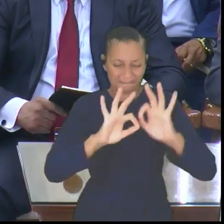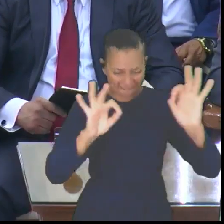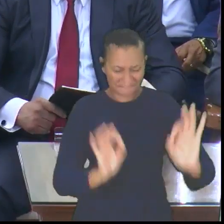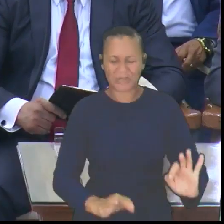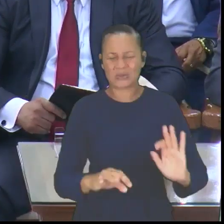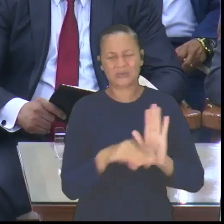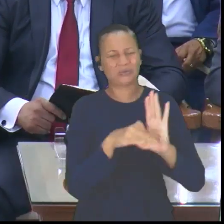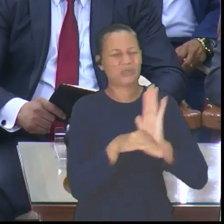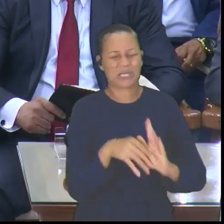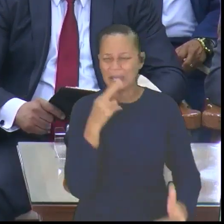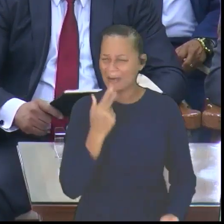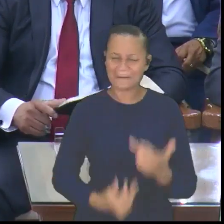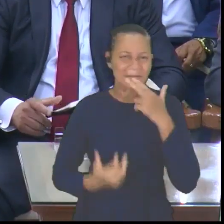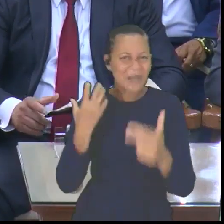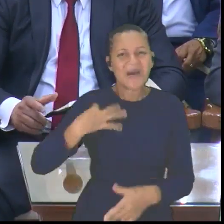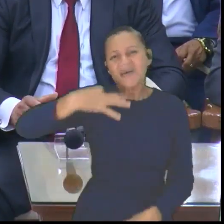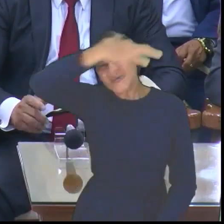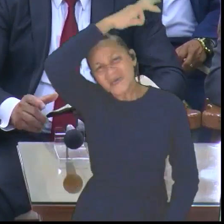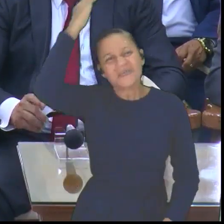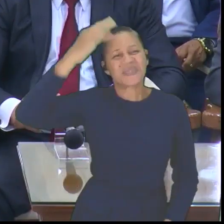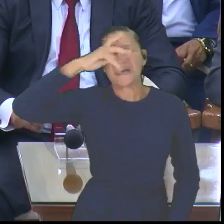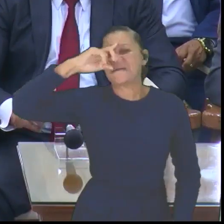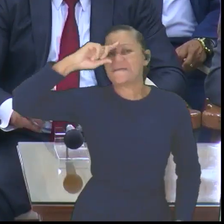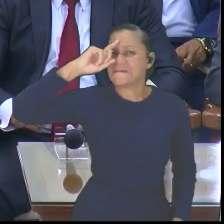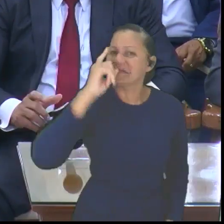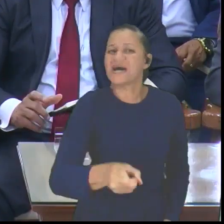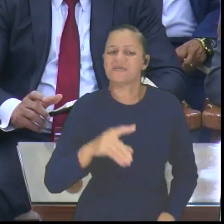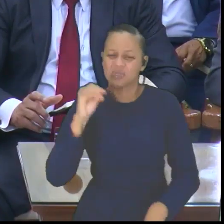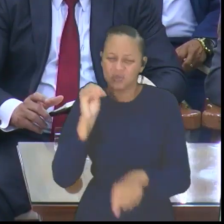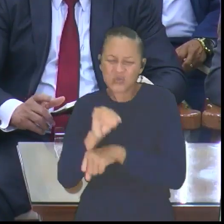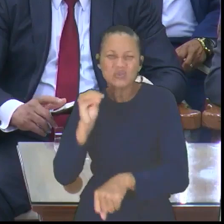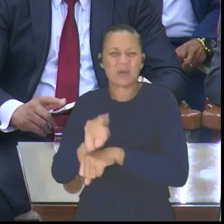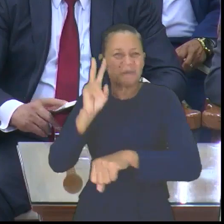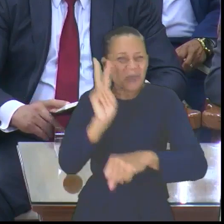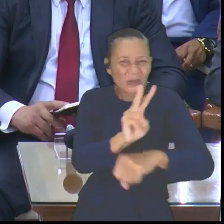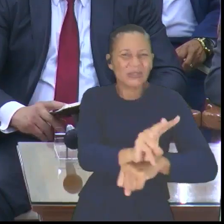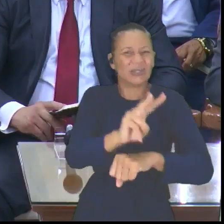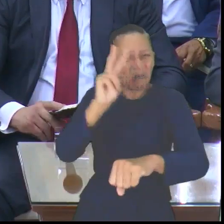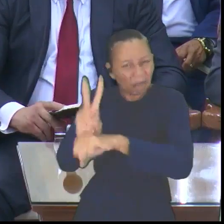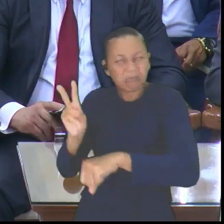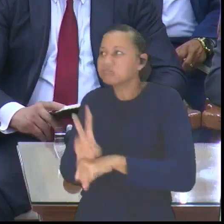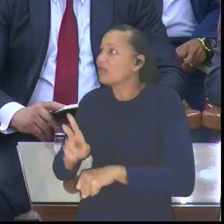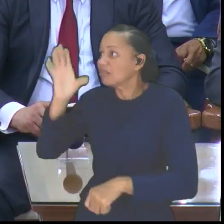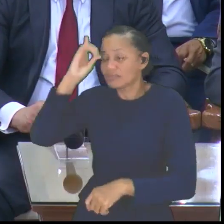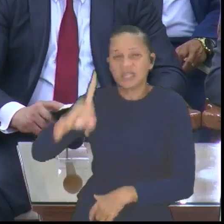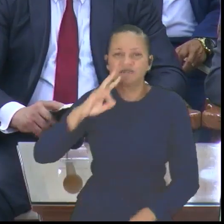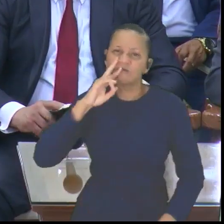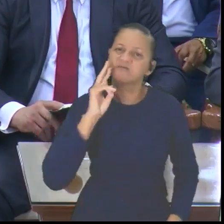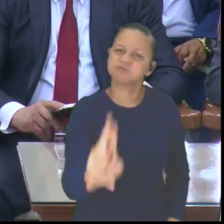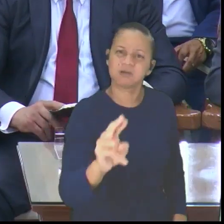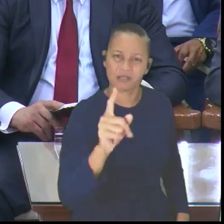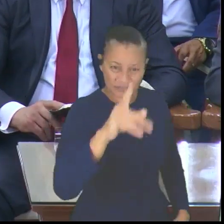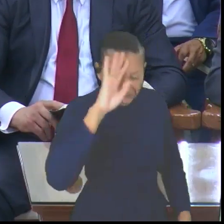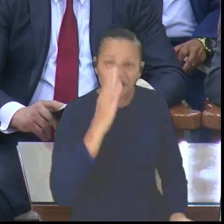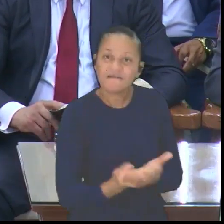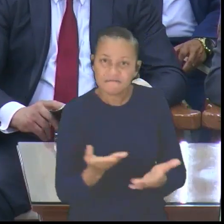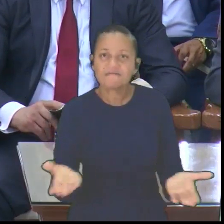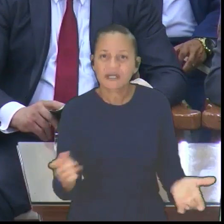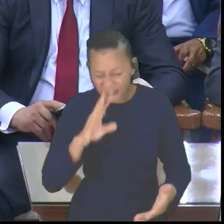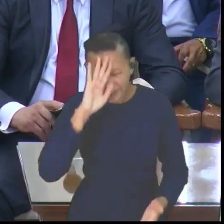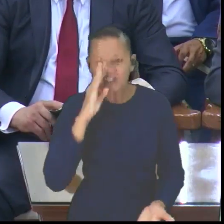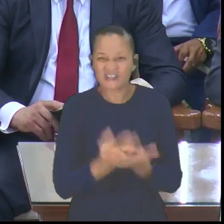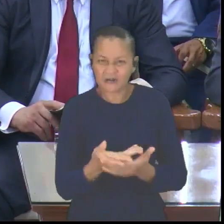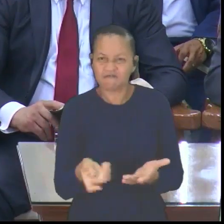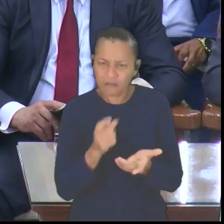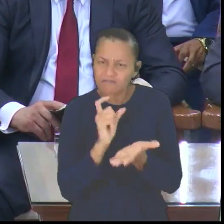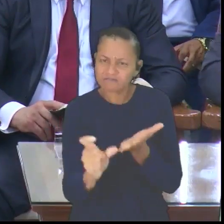Ramaia serve, cai, e está mandando livramento. Deus está mandando resposta. Quem crê nessa palavra, quem crê